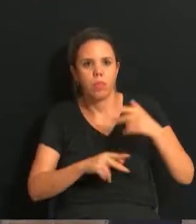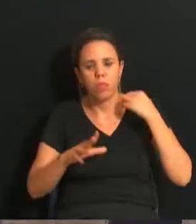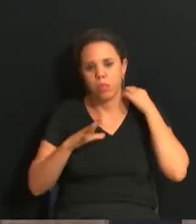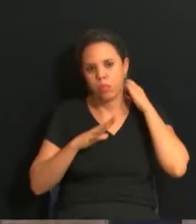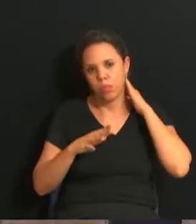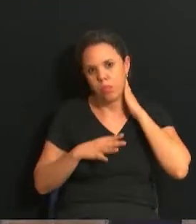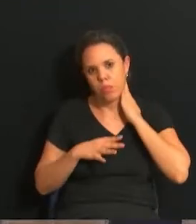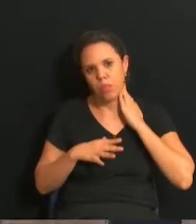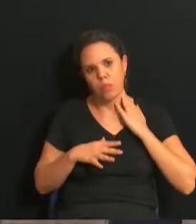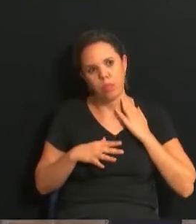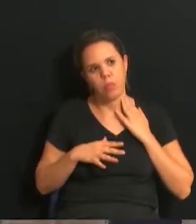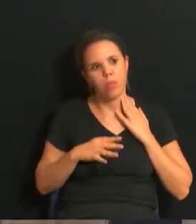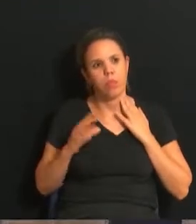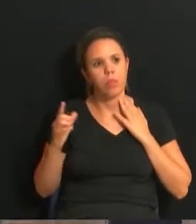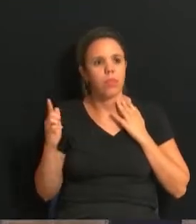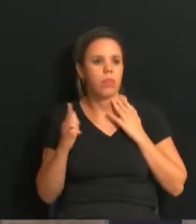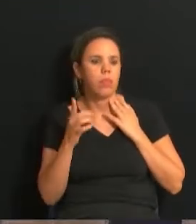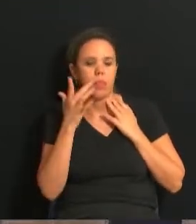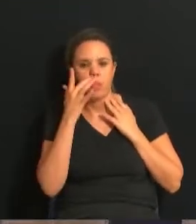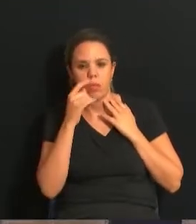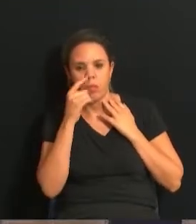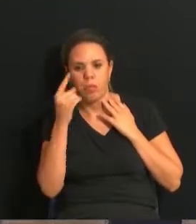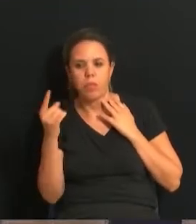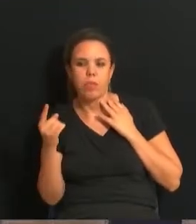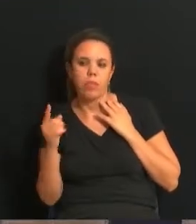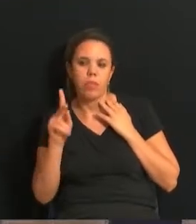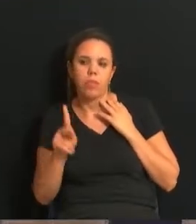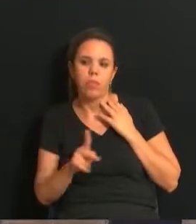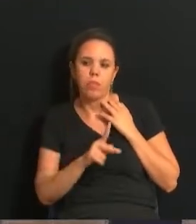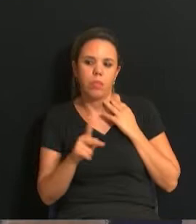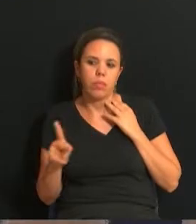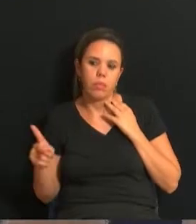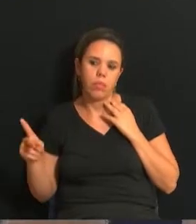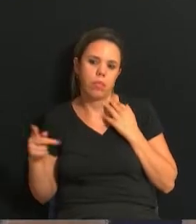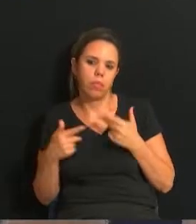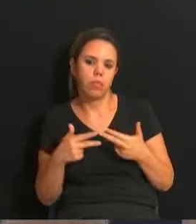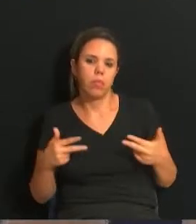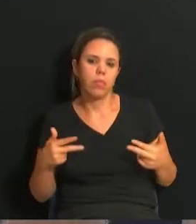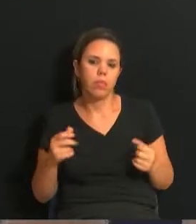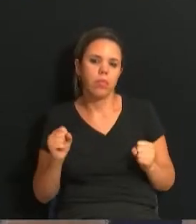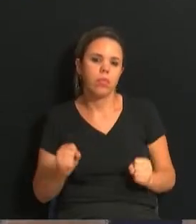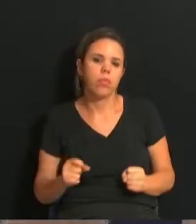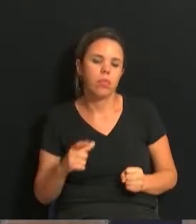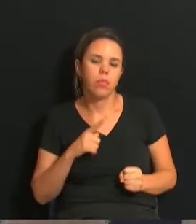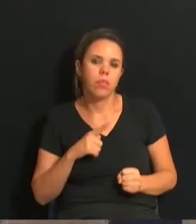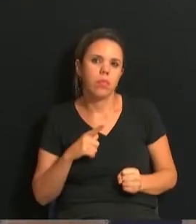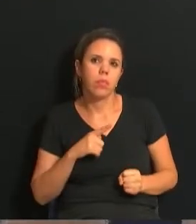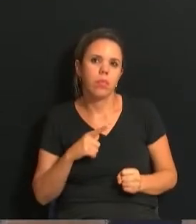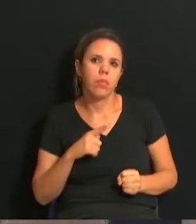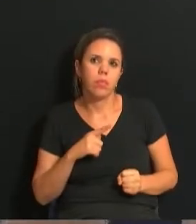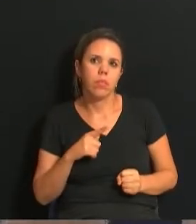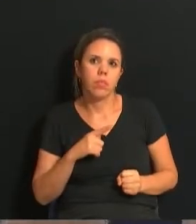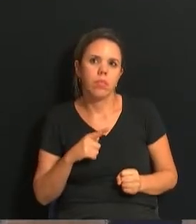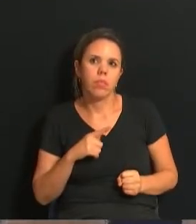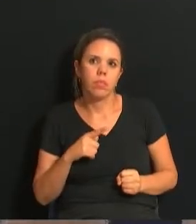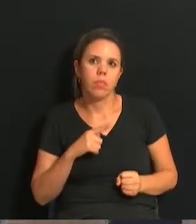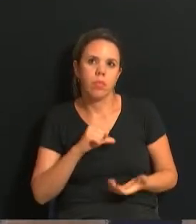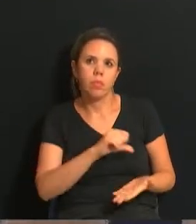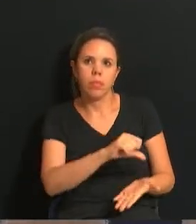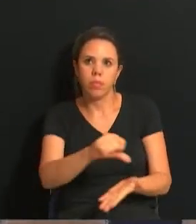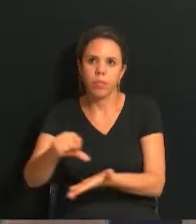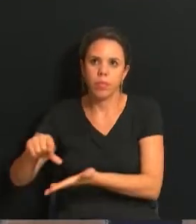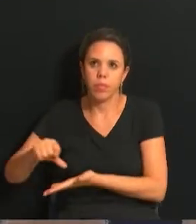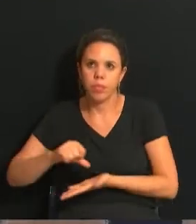cidade, no Campo Grande, no Ouro Verde, Padre Anchieta, enfim, que a gente pudesse ter essa